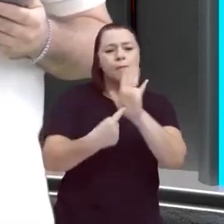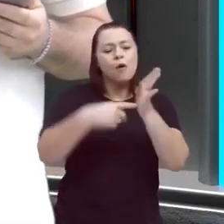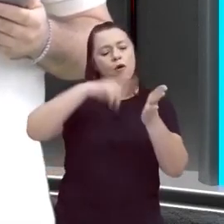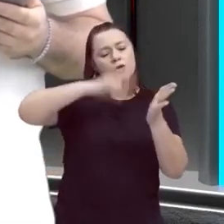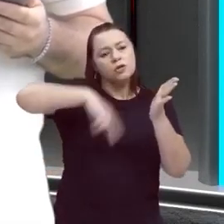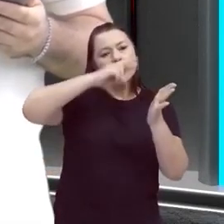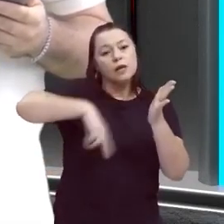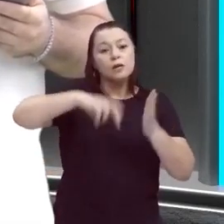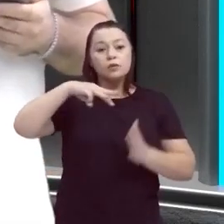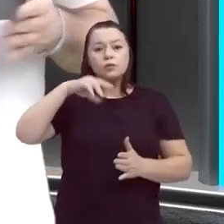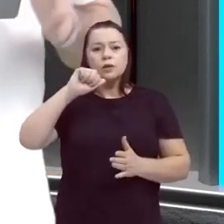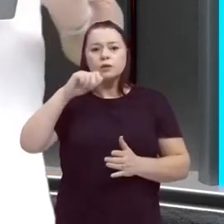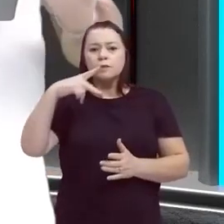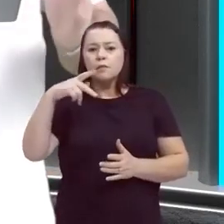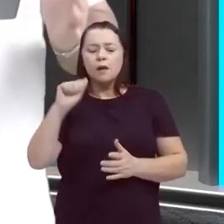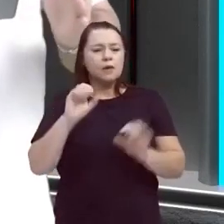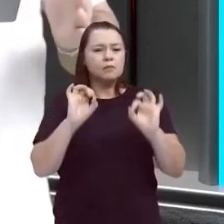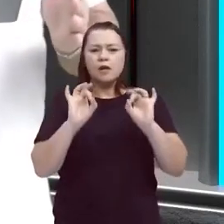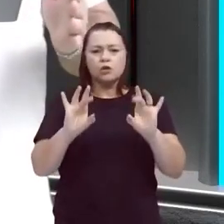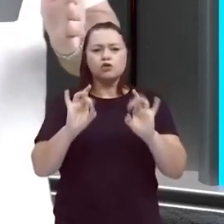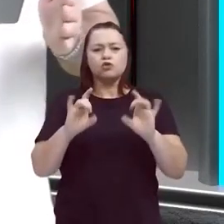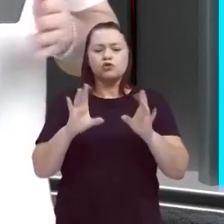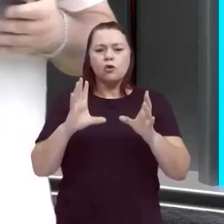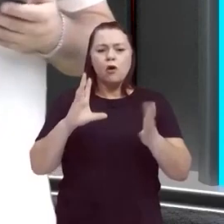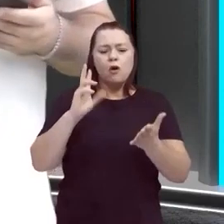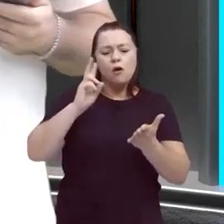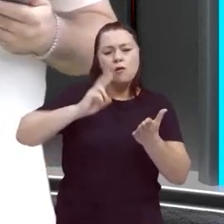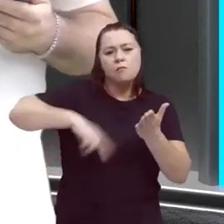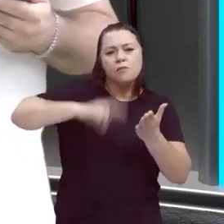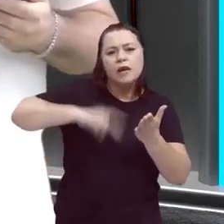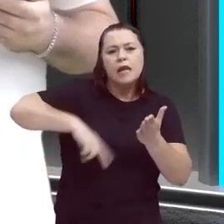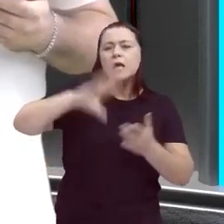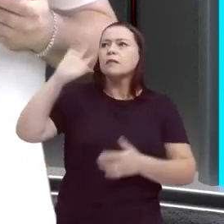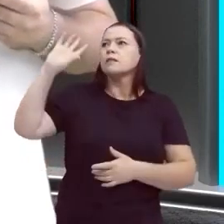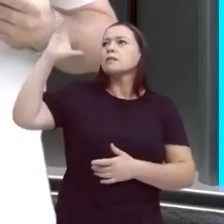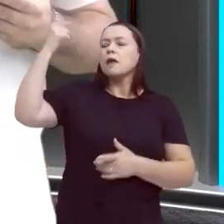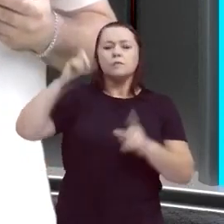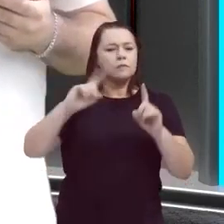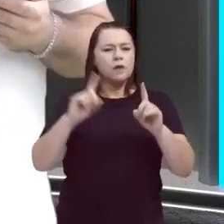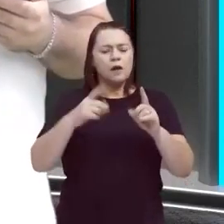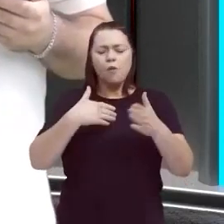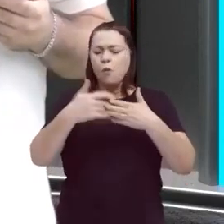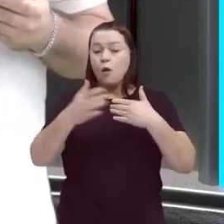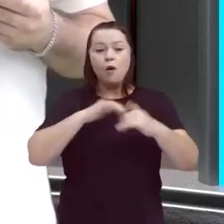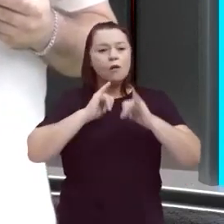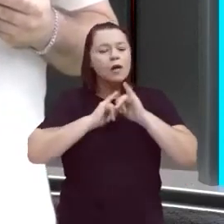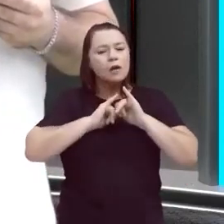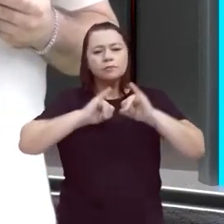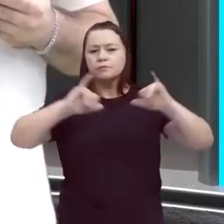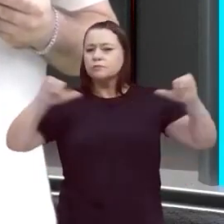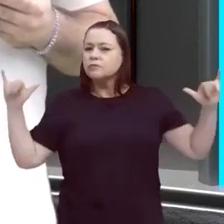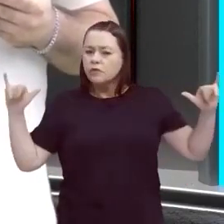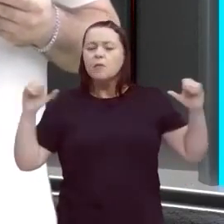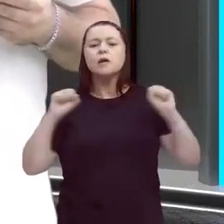não apenas a previsão do tempo, mas todo tipo de informação, tá? Pode ter também a respeito de relevo. Na geografia nós podemos